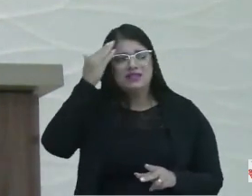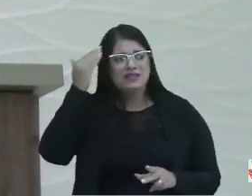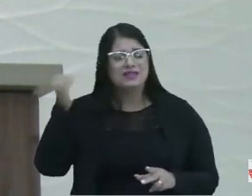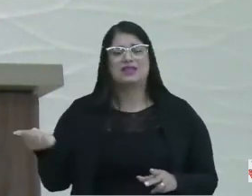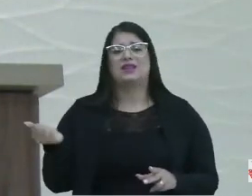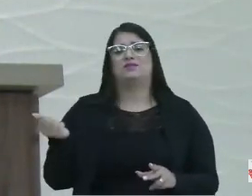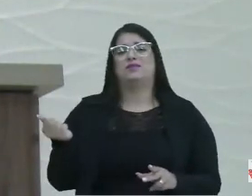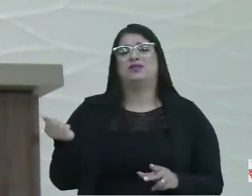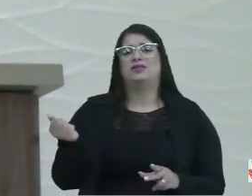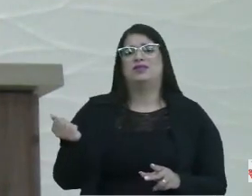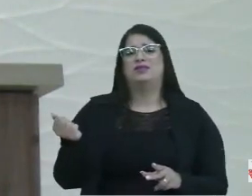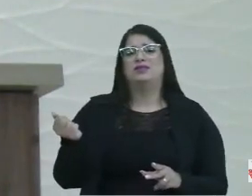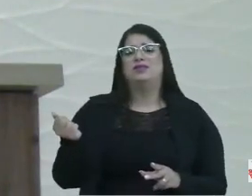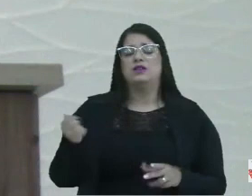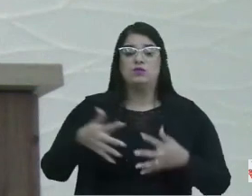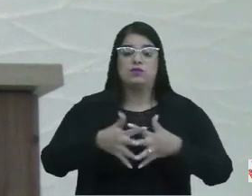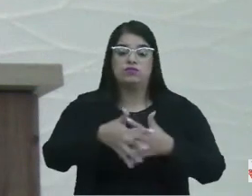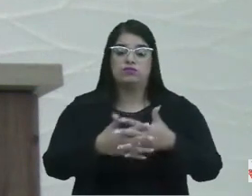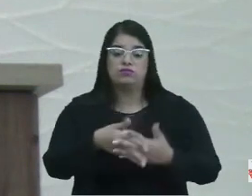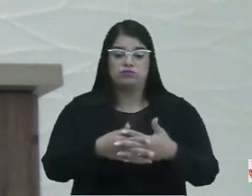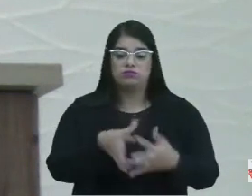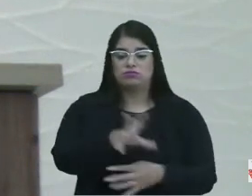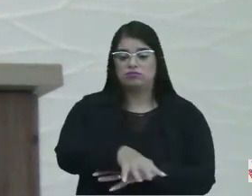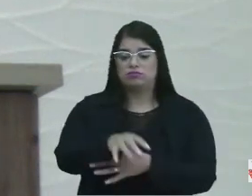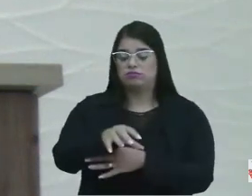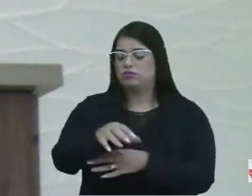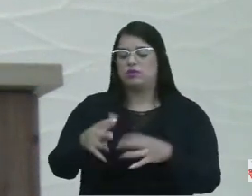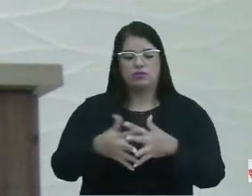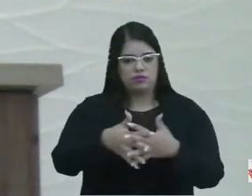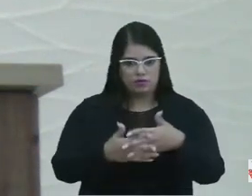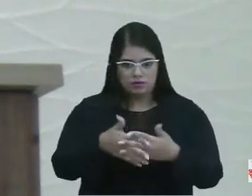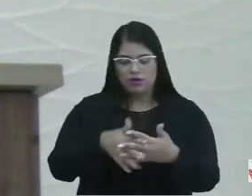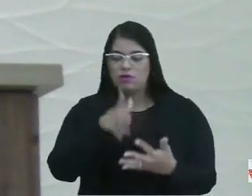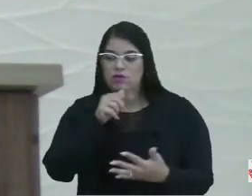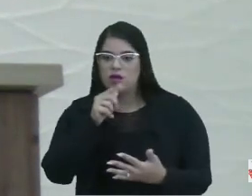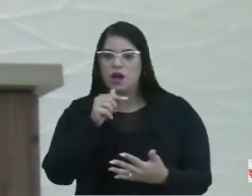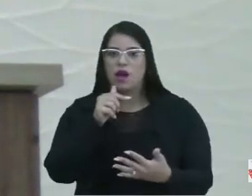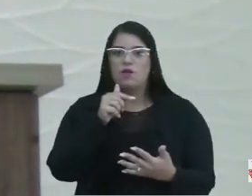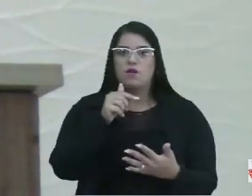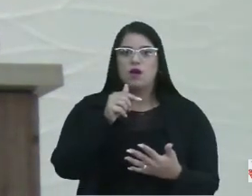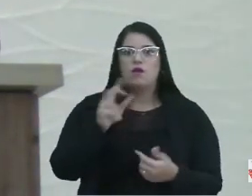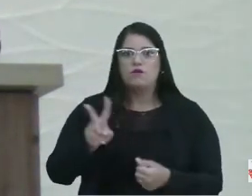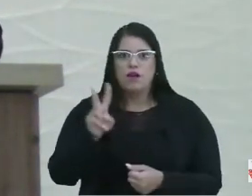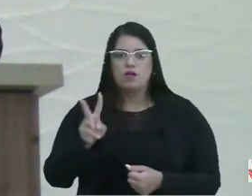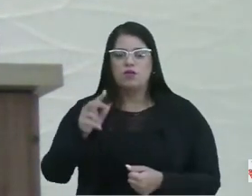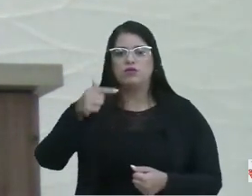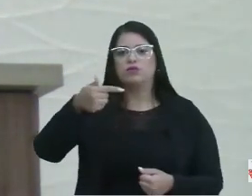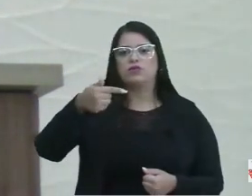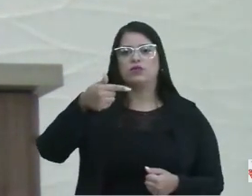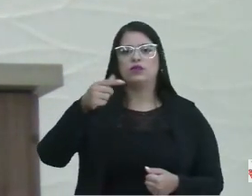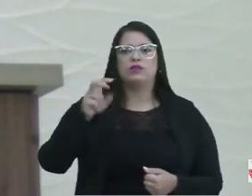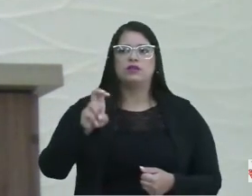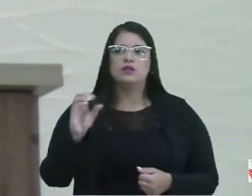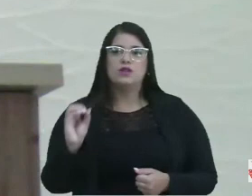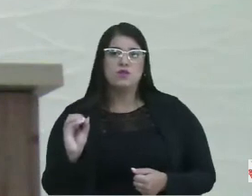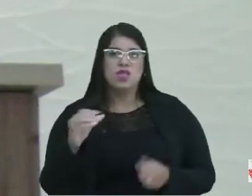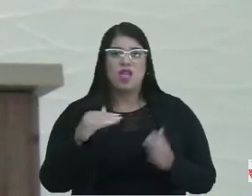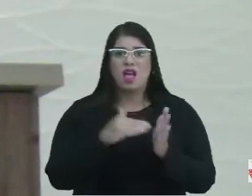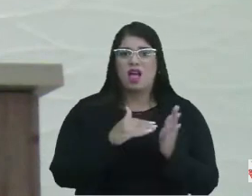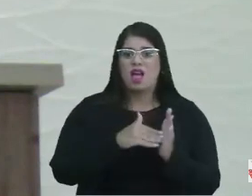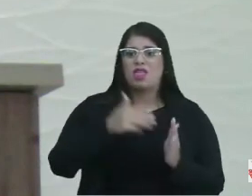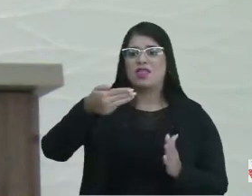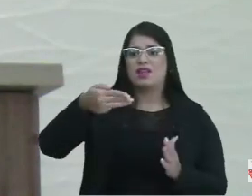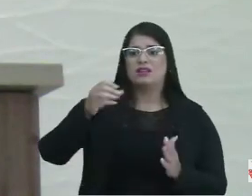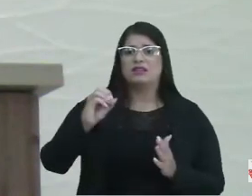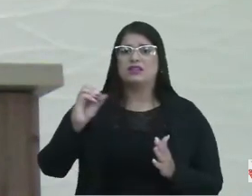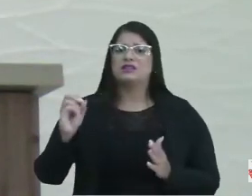tem, porque um caminhão de água para levar na zona rural é 200, 250, até 300 reais. E aquele